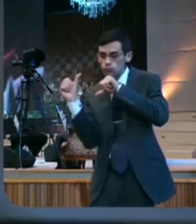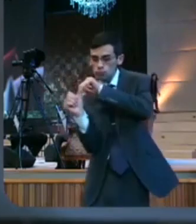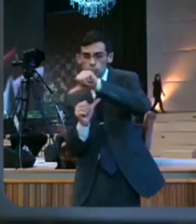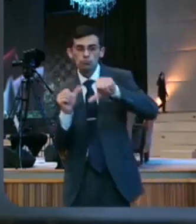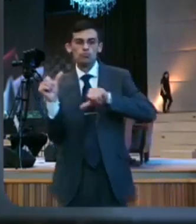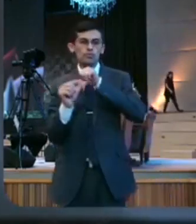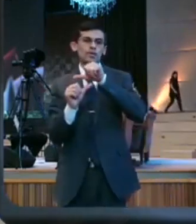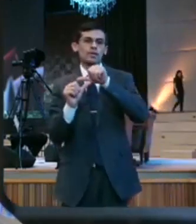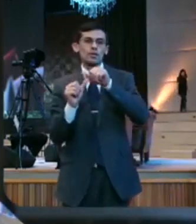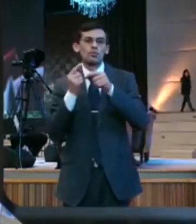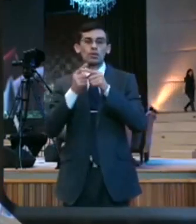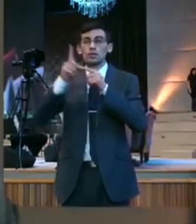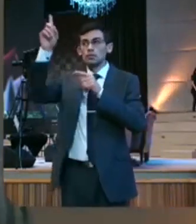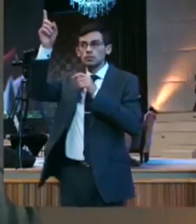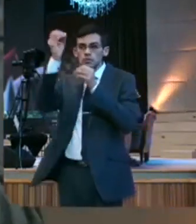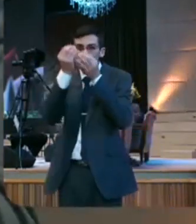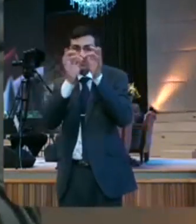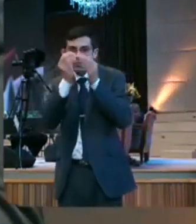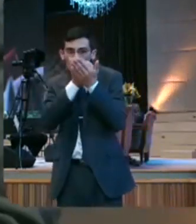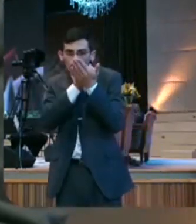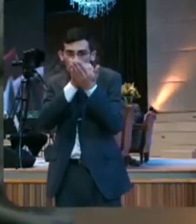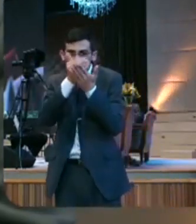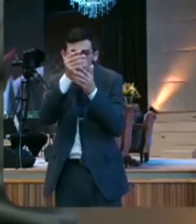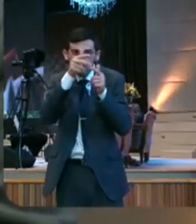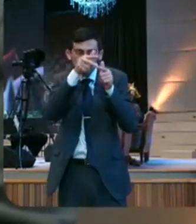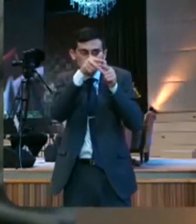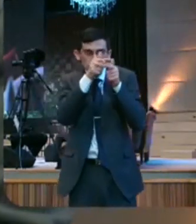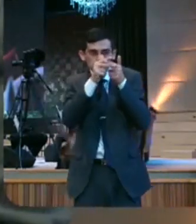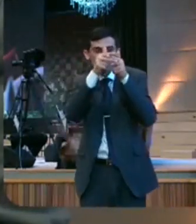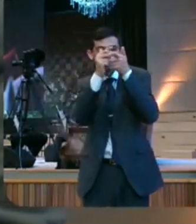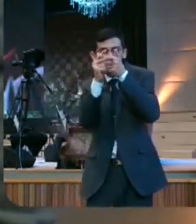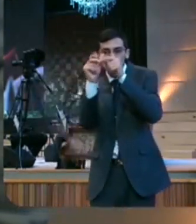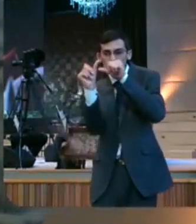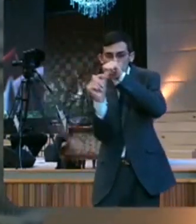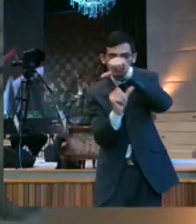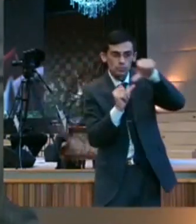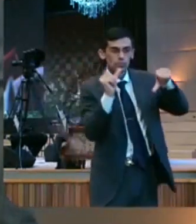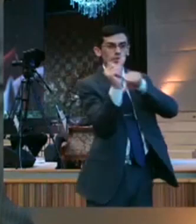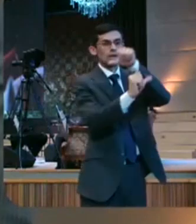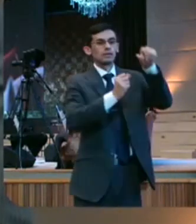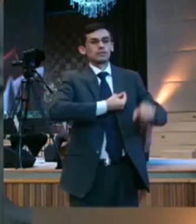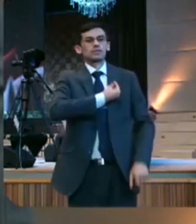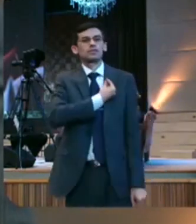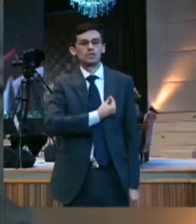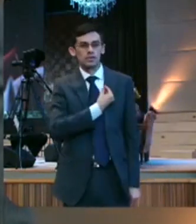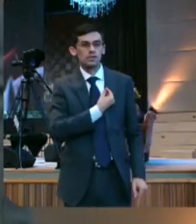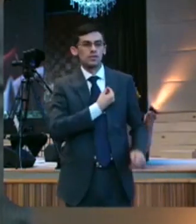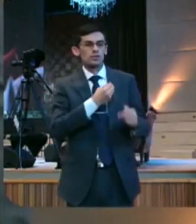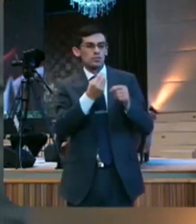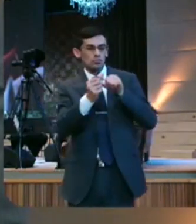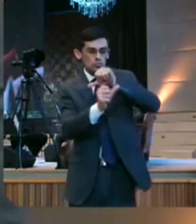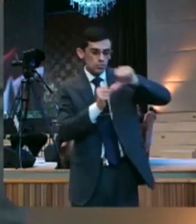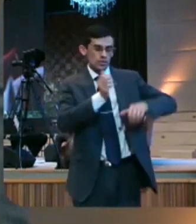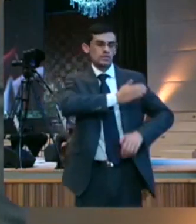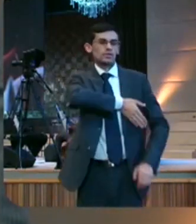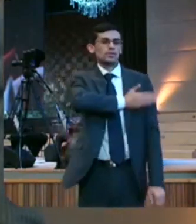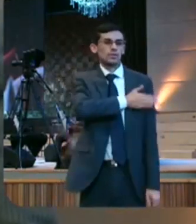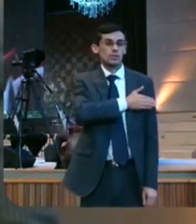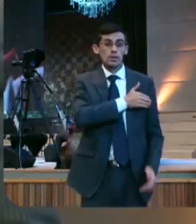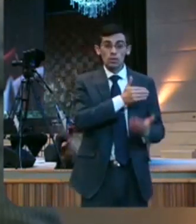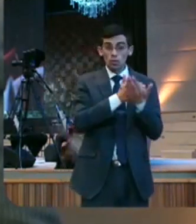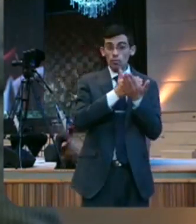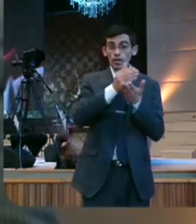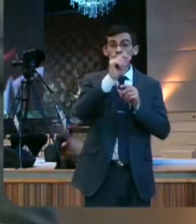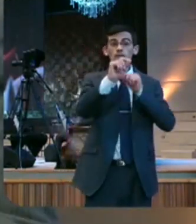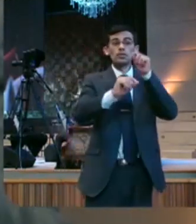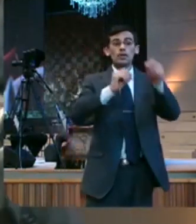porque o Senhor começa uma obra de transformação na nossa vida. E essa transformação começa